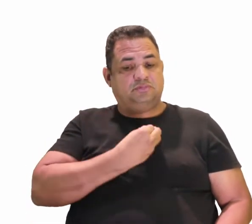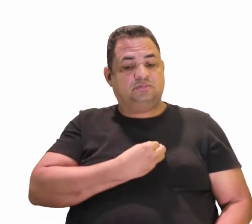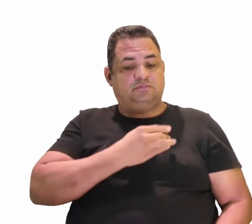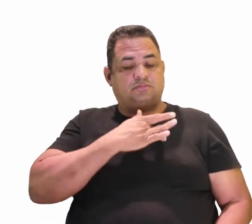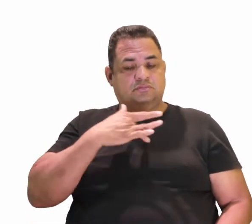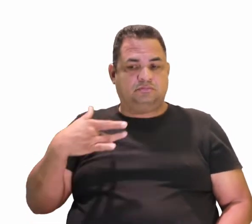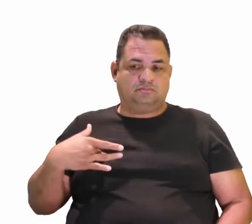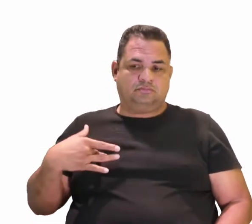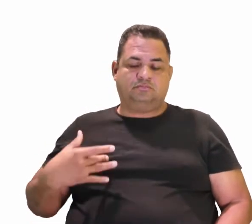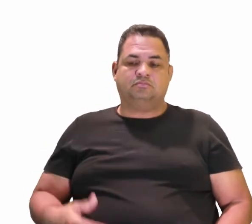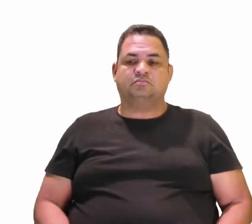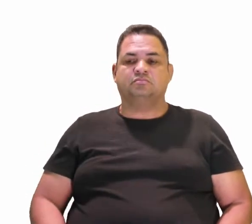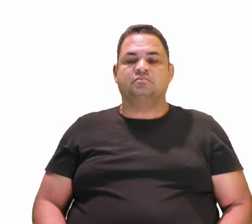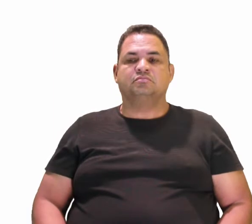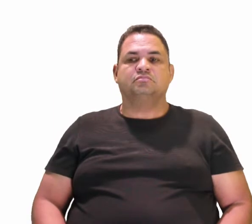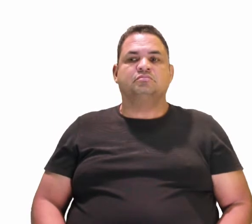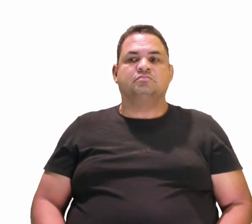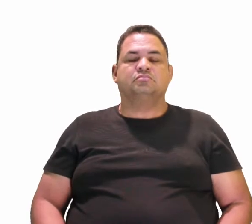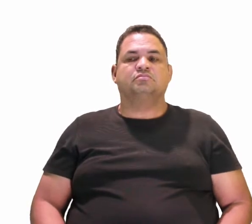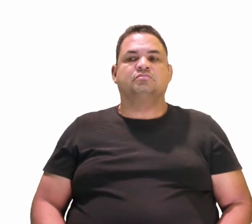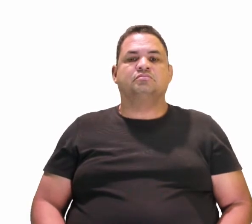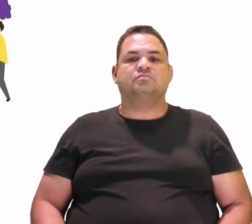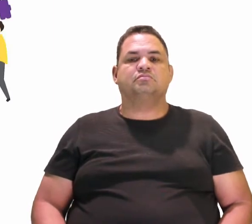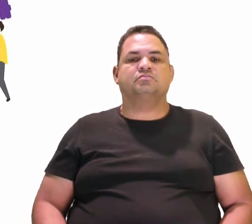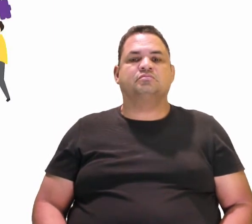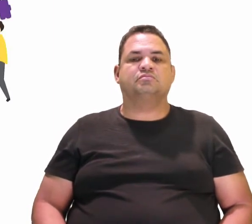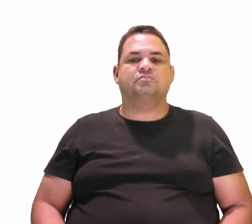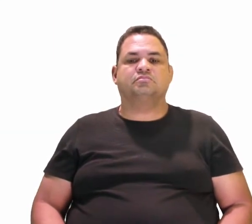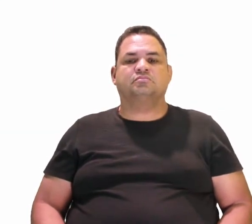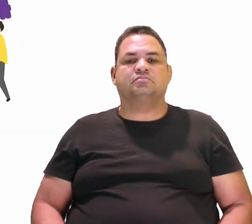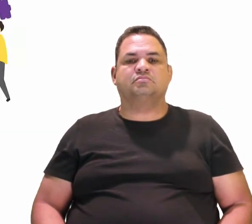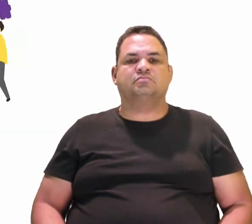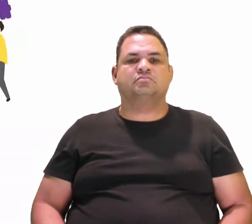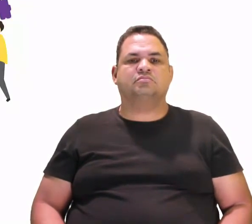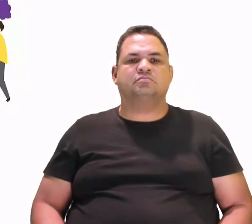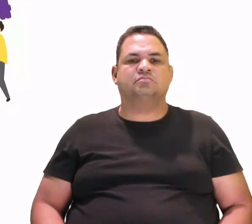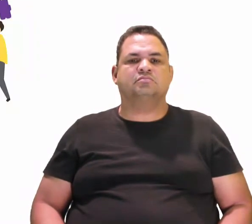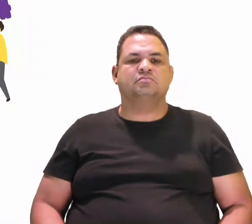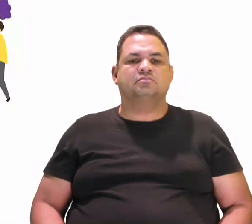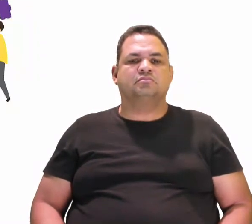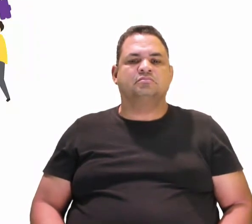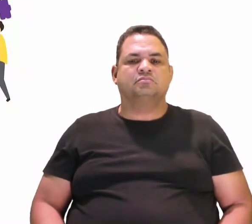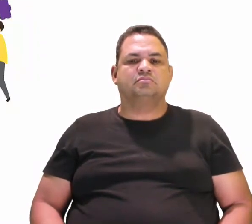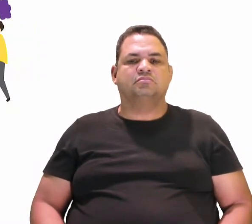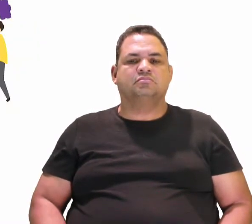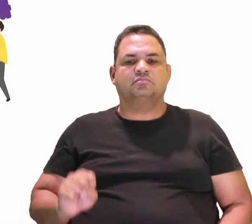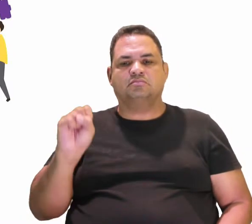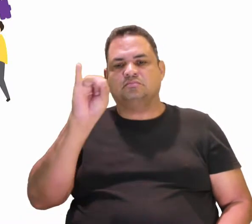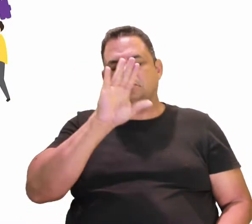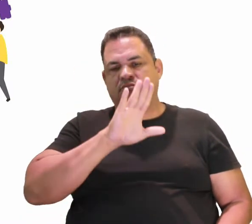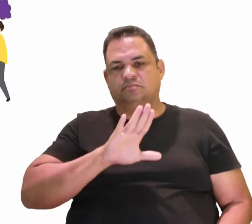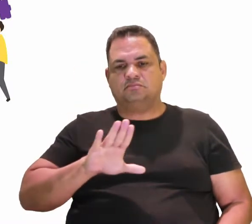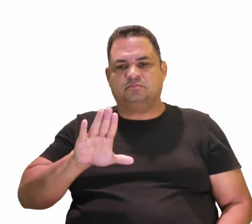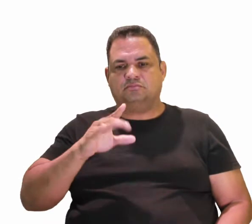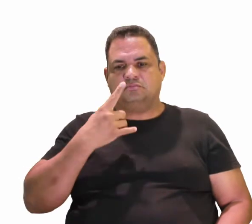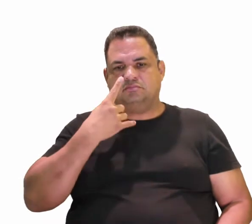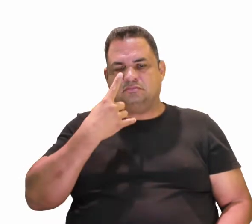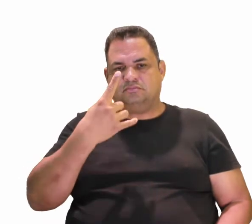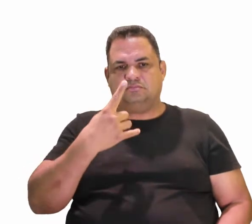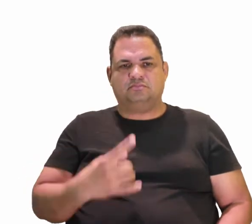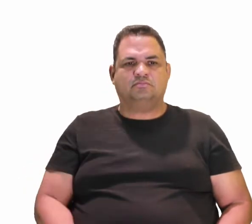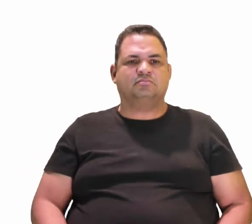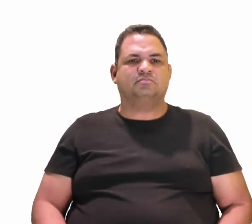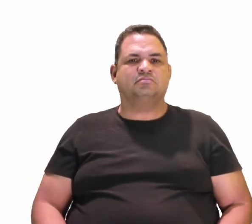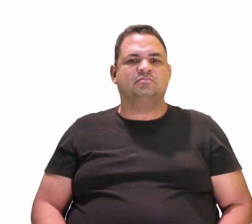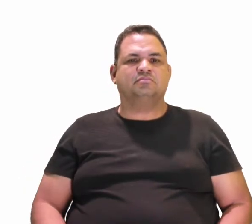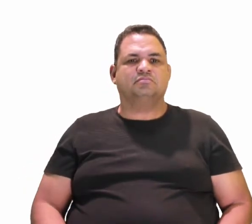usando a questão do imperativo. Muito bem? Aí tem a nossa imagenzinha que ficou por último, mas tudo bem. Temos